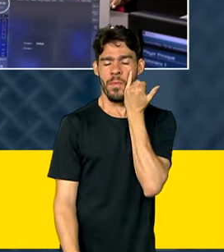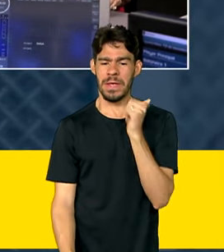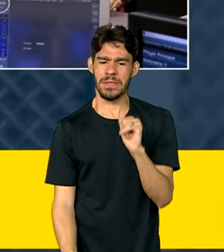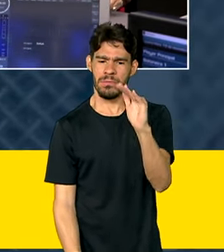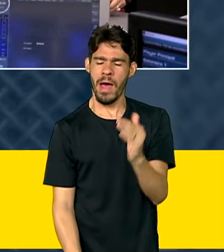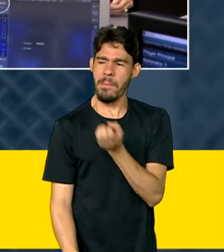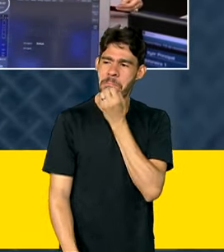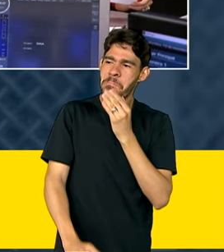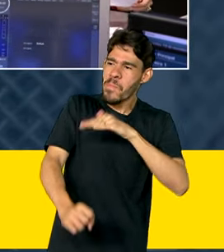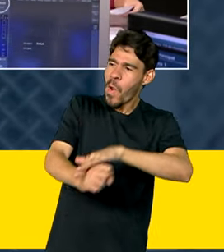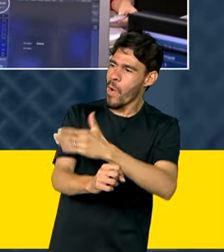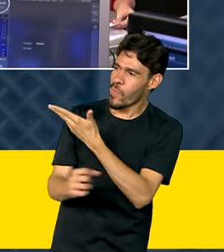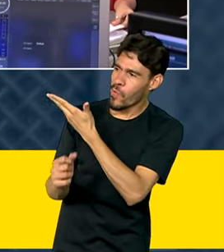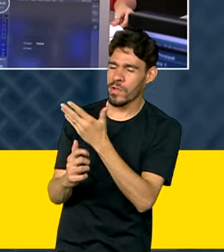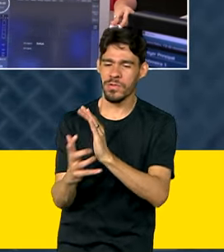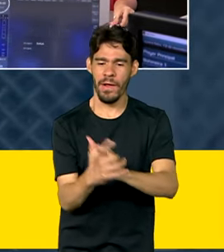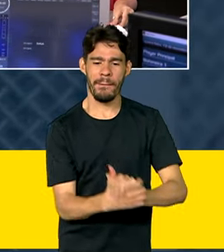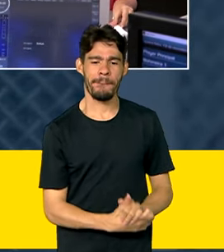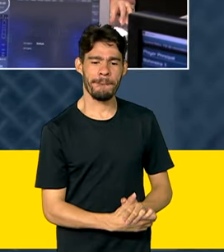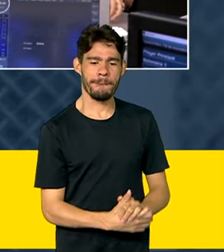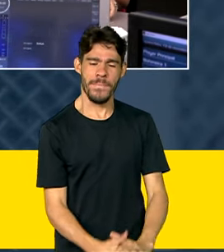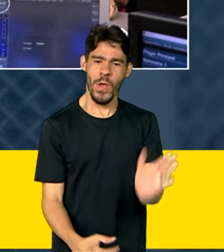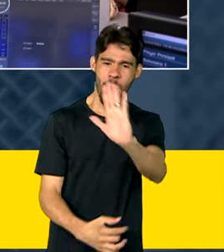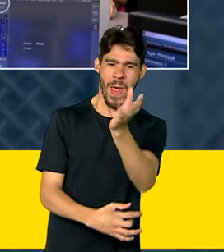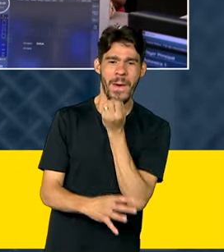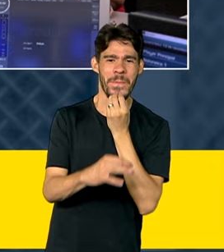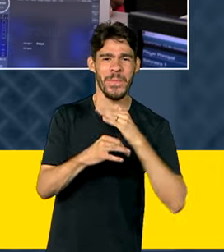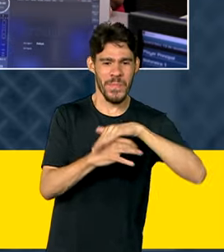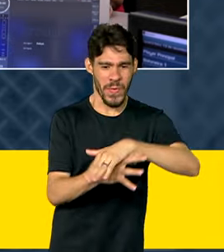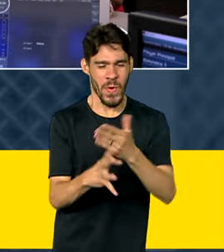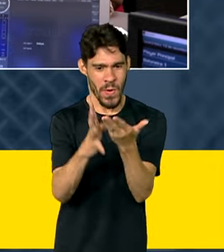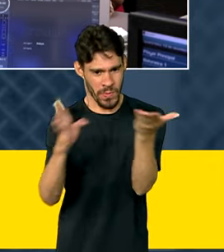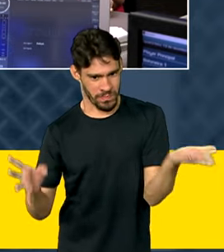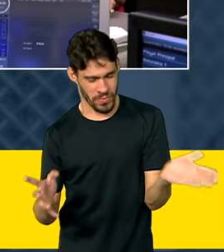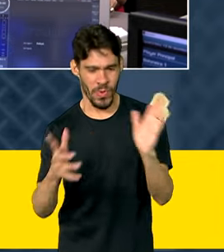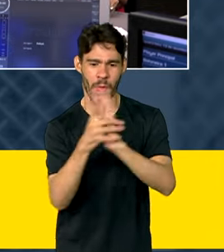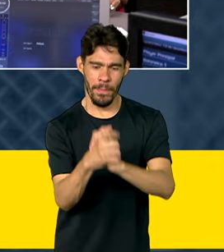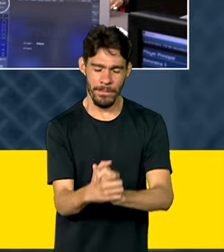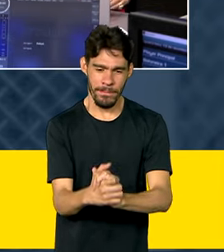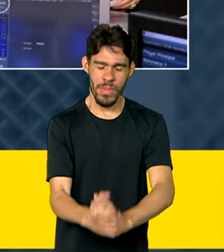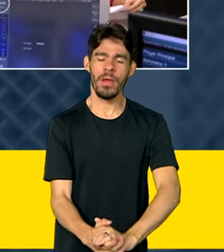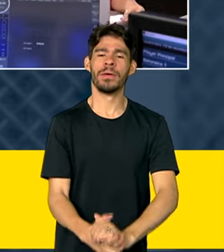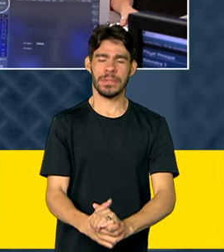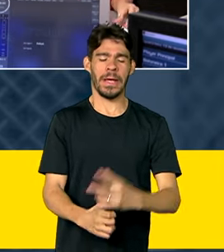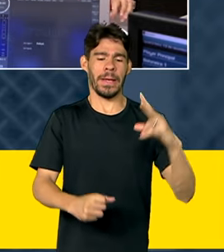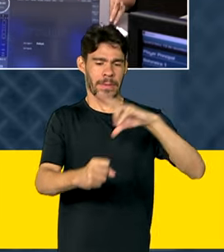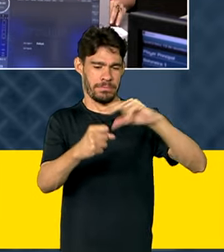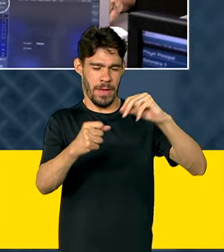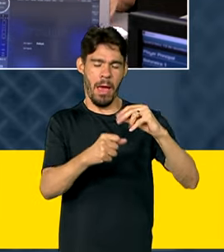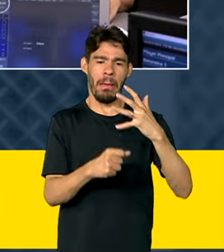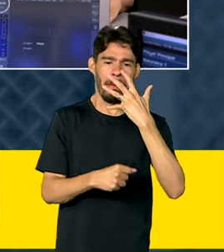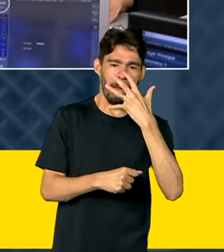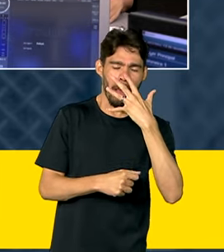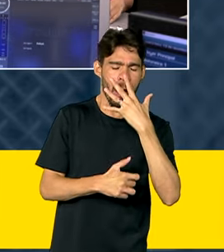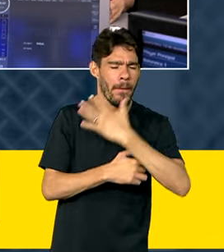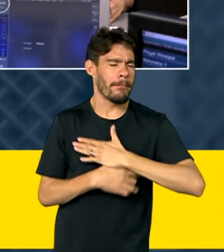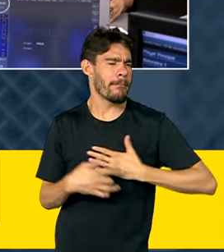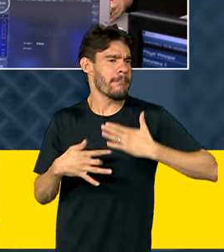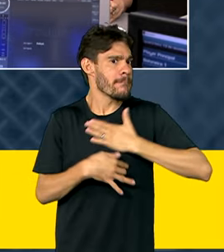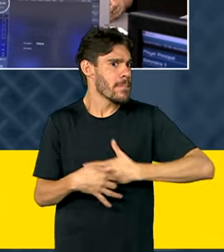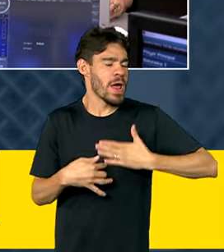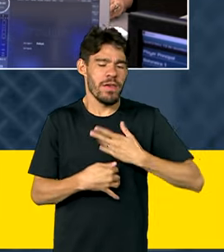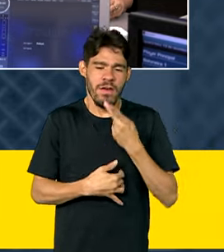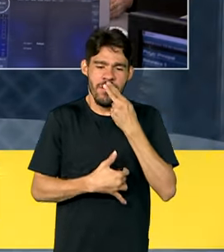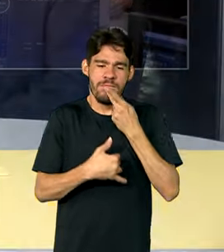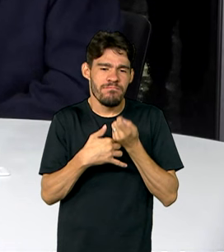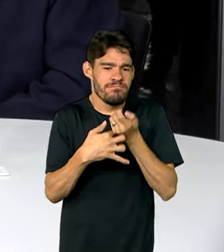Mariana. Oi, Luciano, boa noite. Luciana também, ouvintes da Voz do Brasil. É um prazer enorme falar